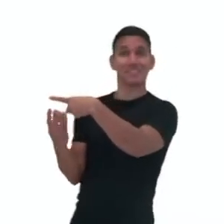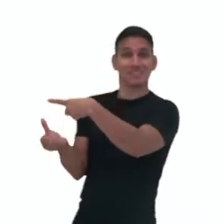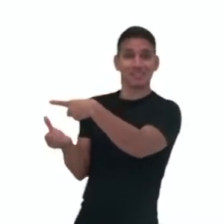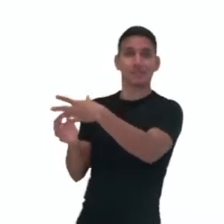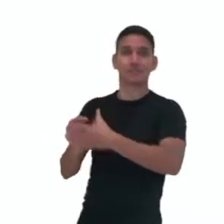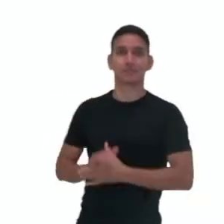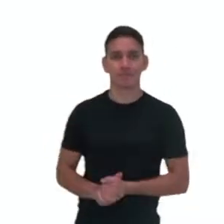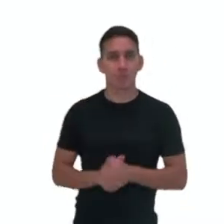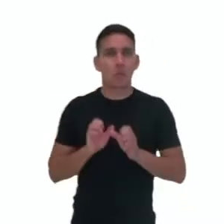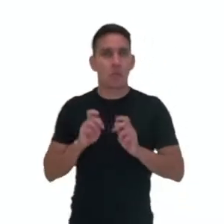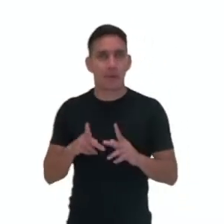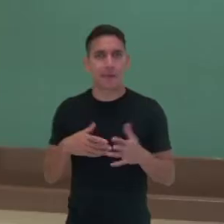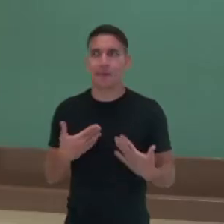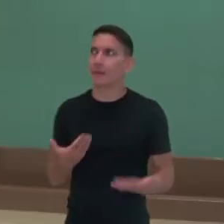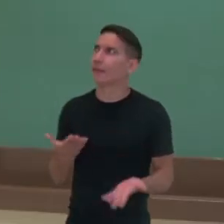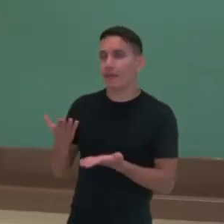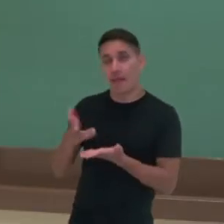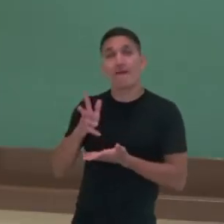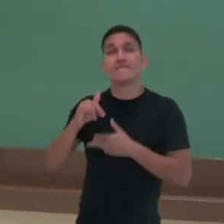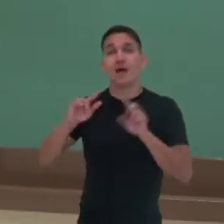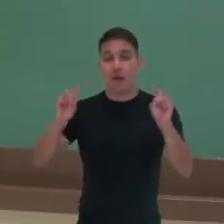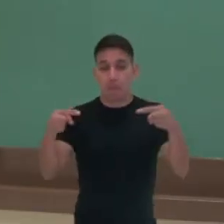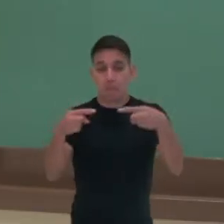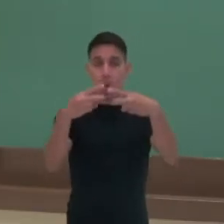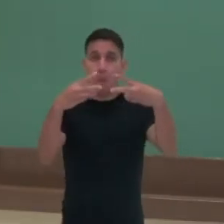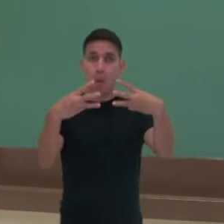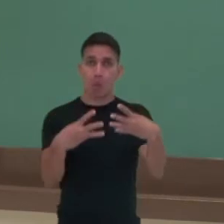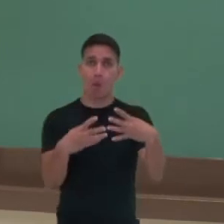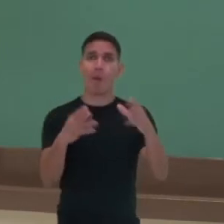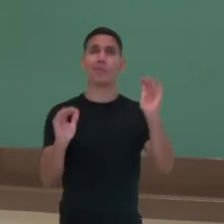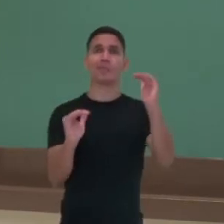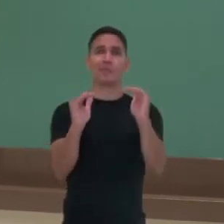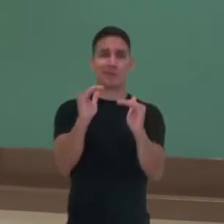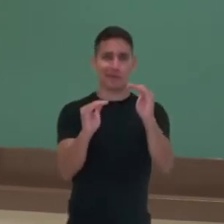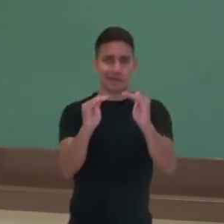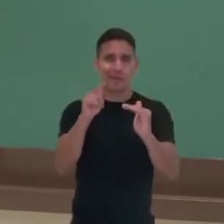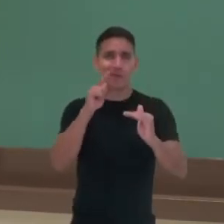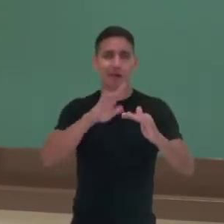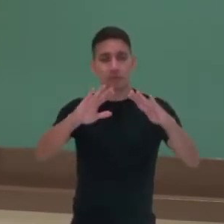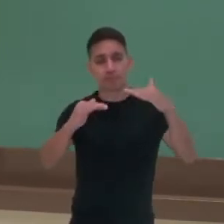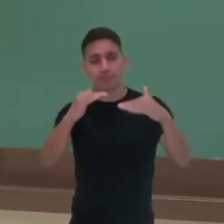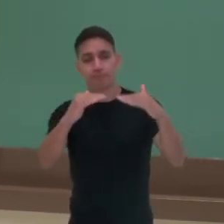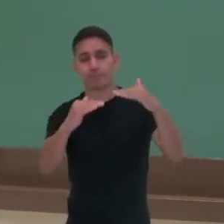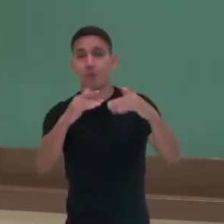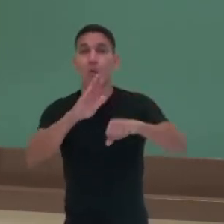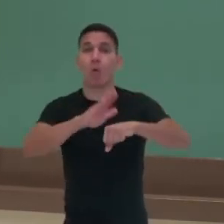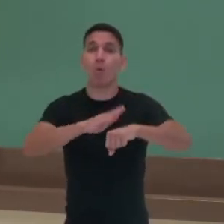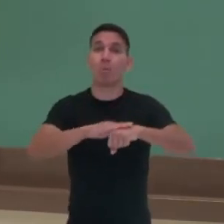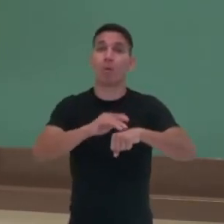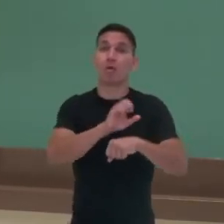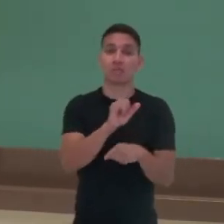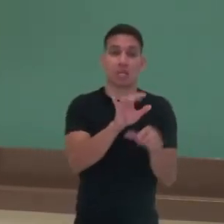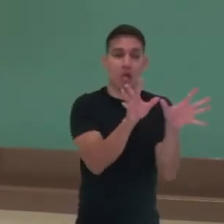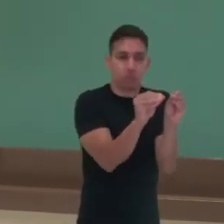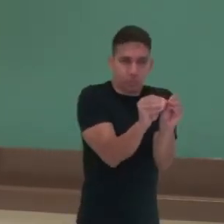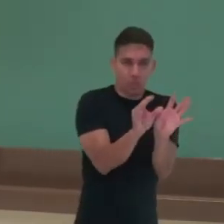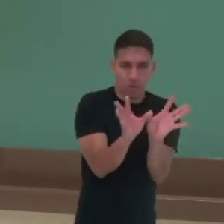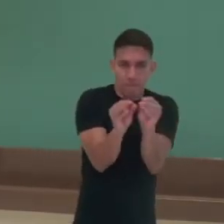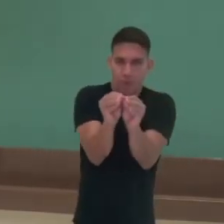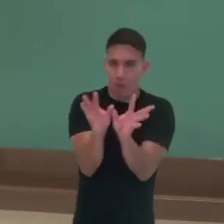36, tá? Então, eles serão diretamente proporcionais quando, ao serem reduzidos, ao